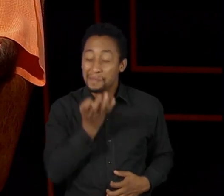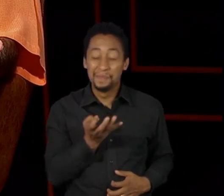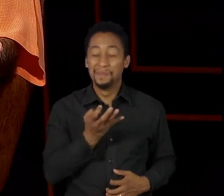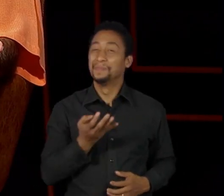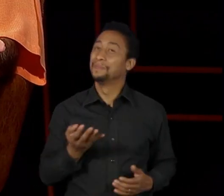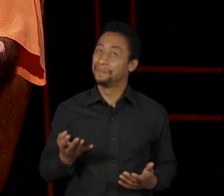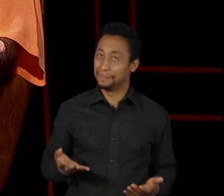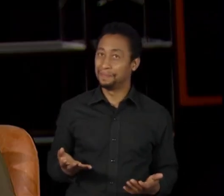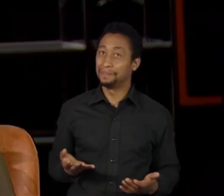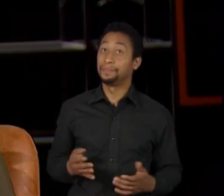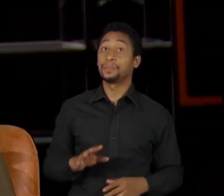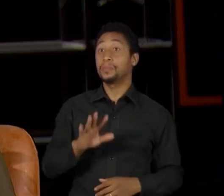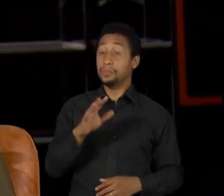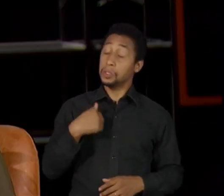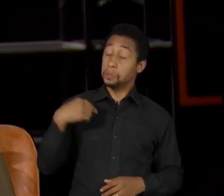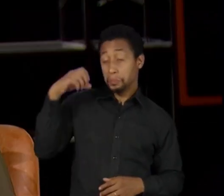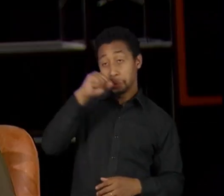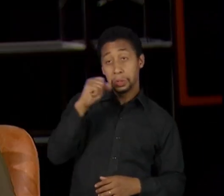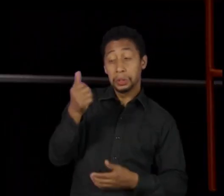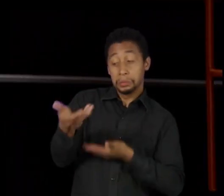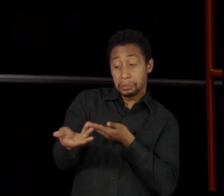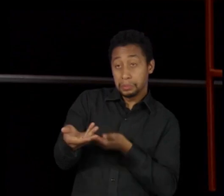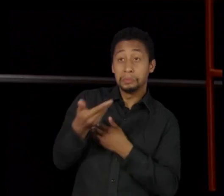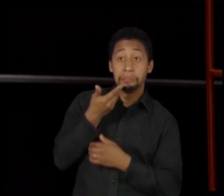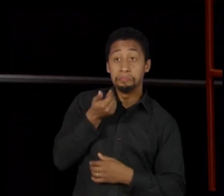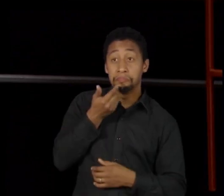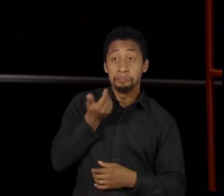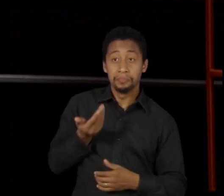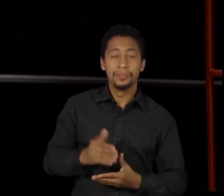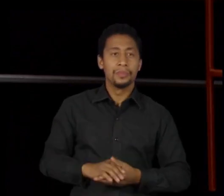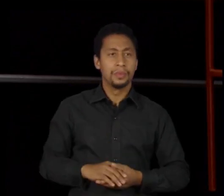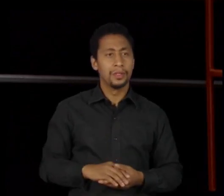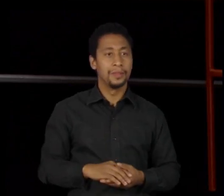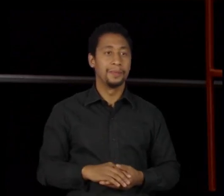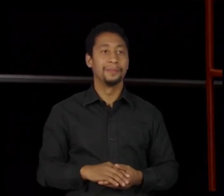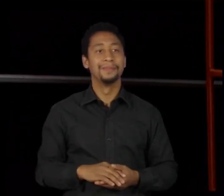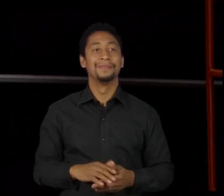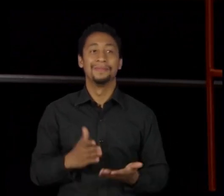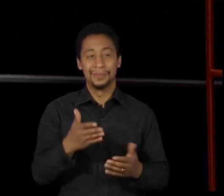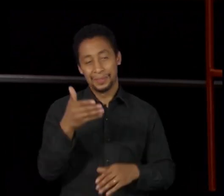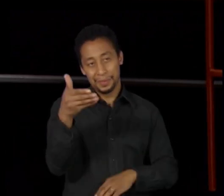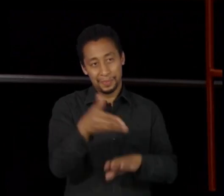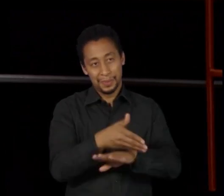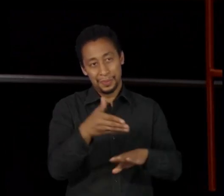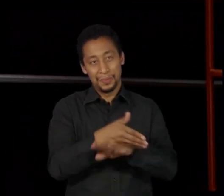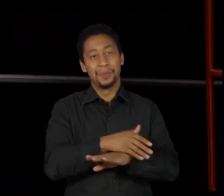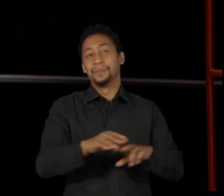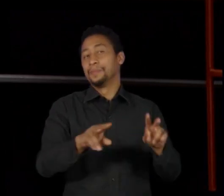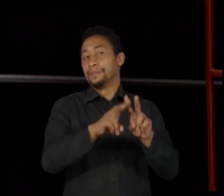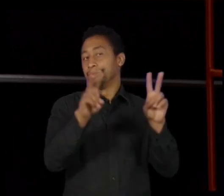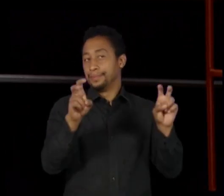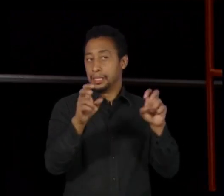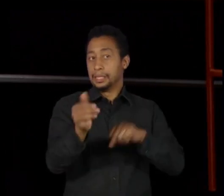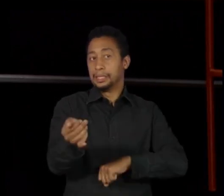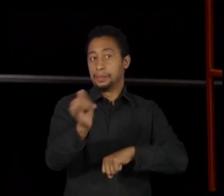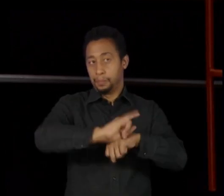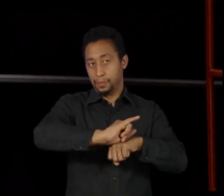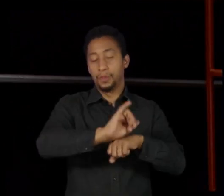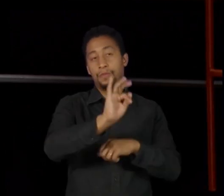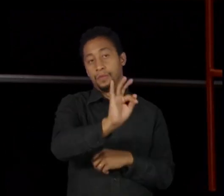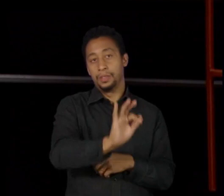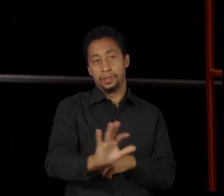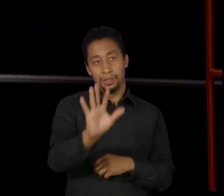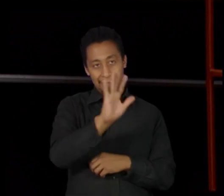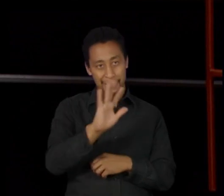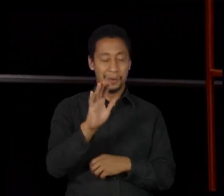eu continuando aprendendo. E aí você participa de A Capital Federal, né, dirigida pelo Flávio Rangel,